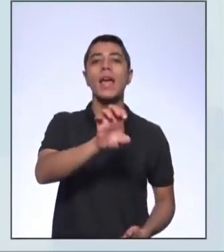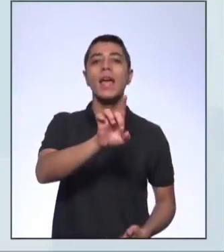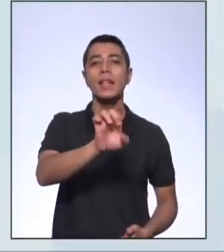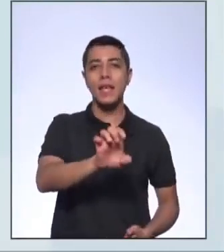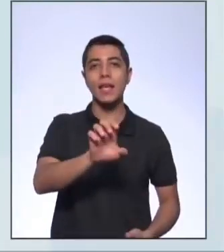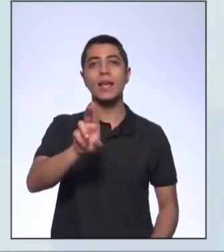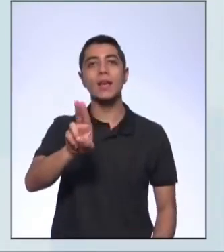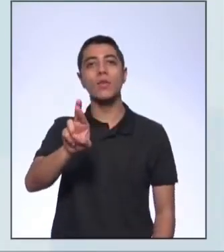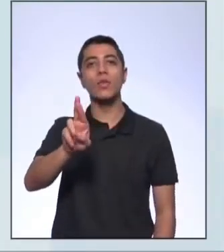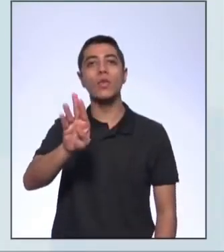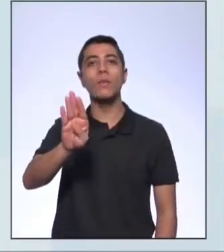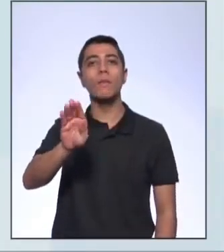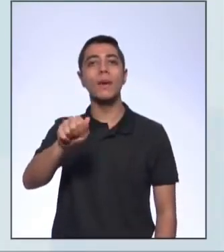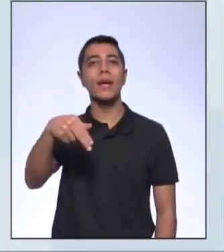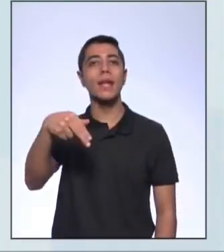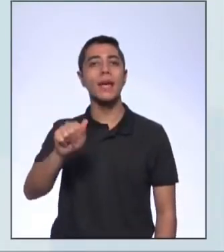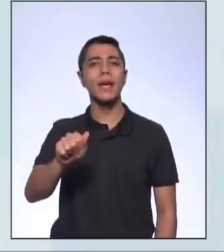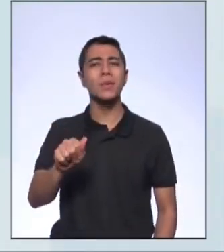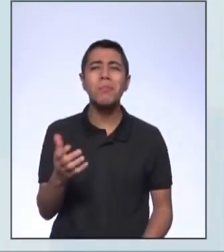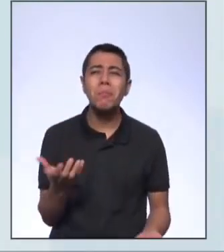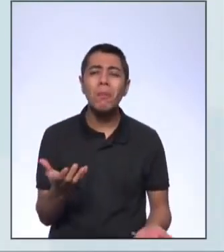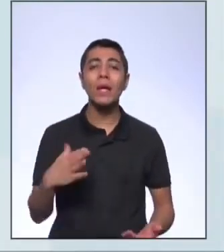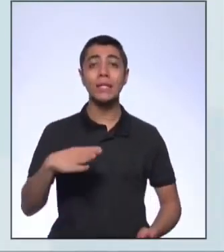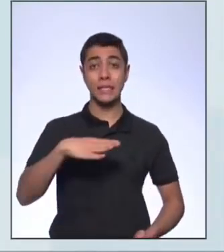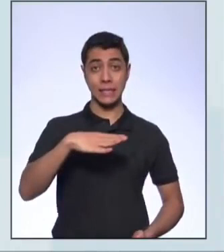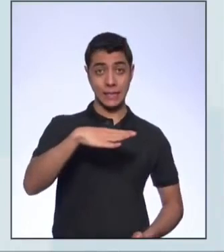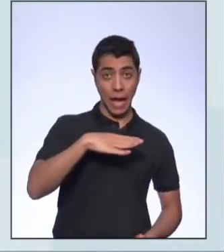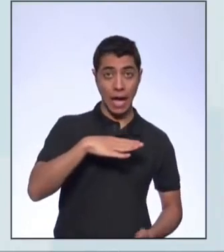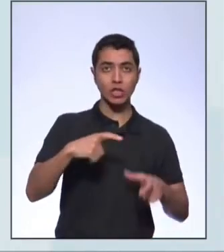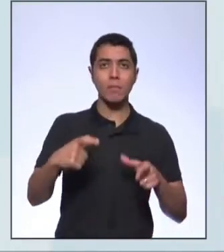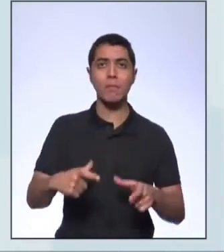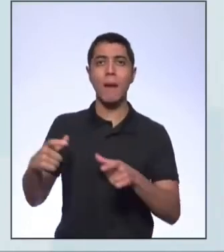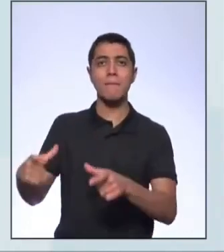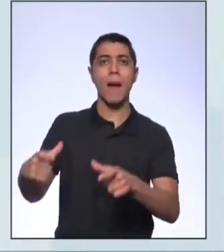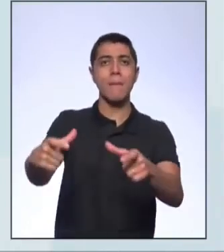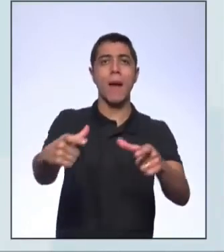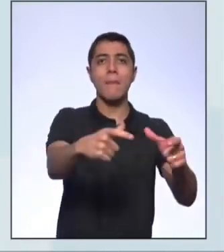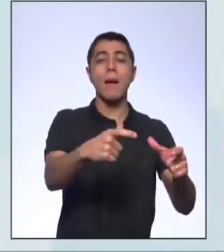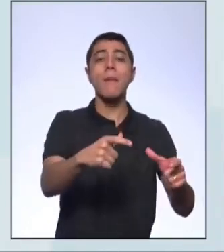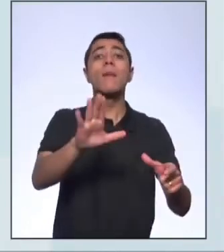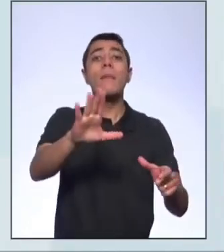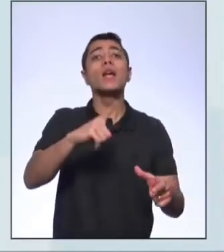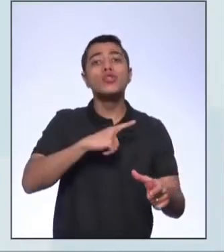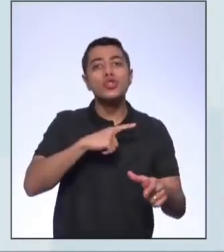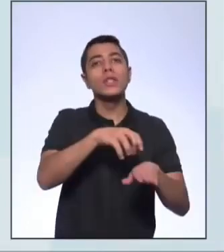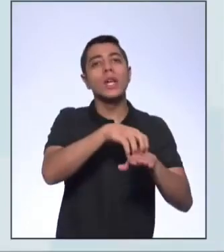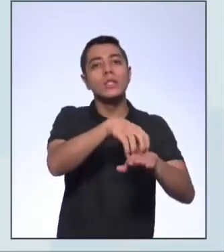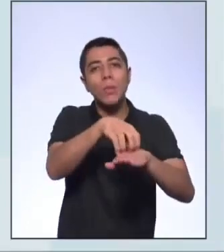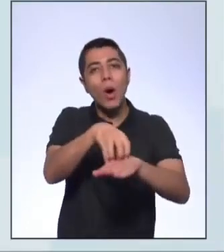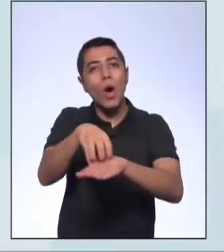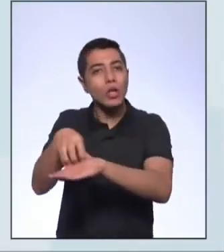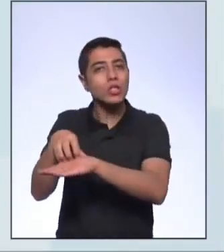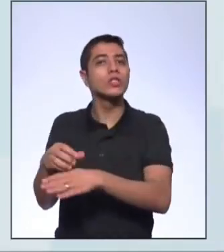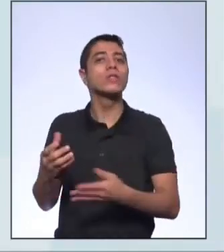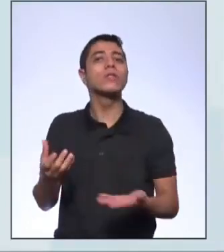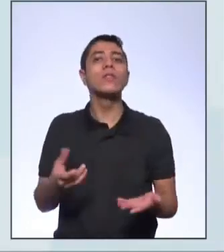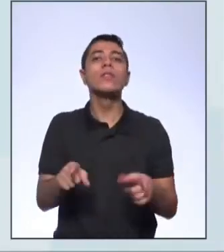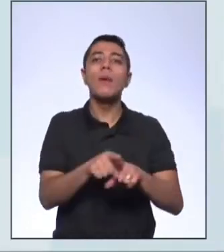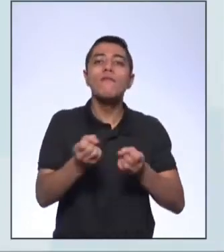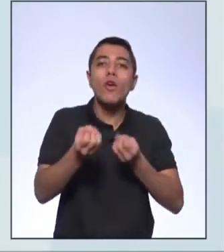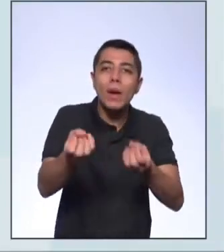interligadas por redes de transportes saneamento e comunicações que viabilizam os fluxos de pessoas